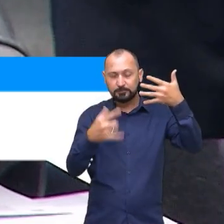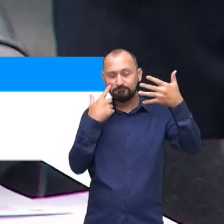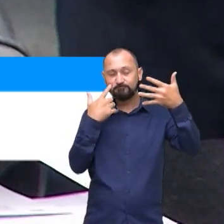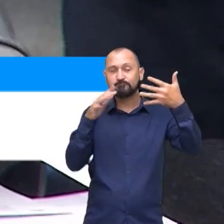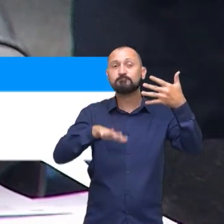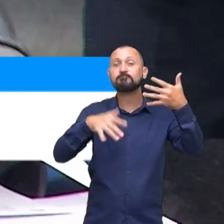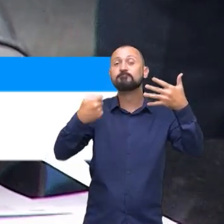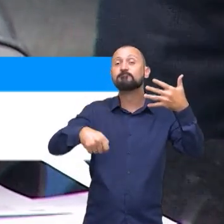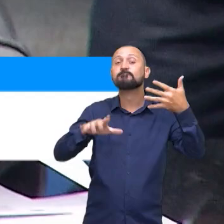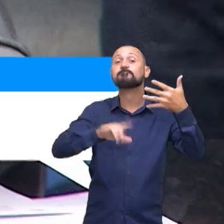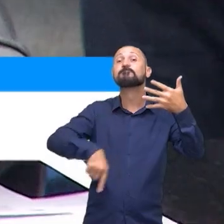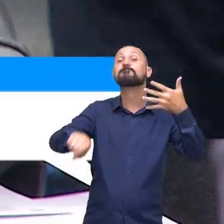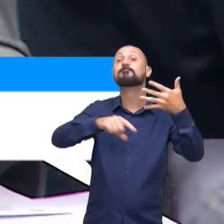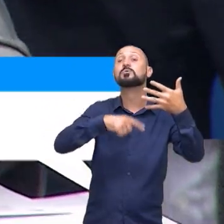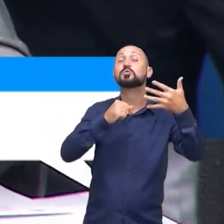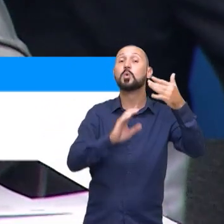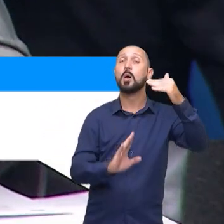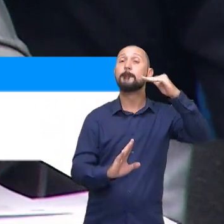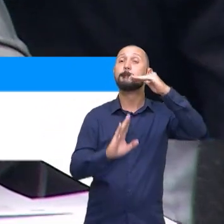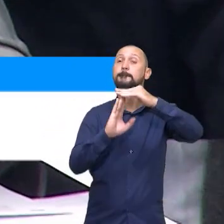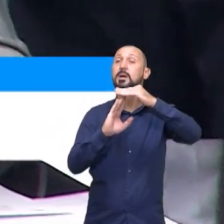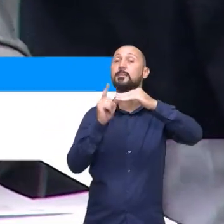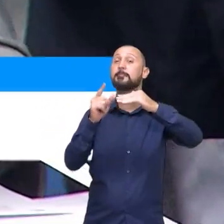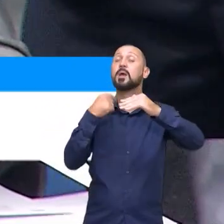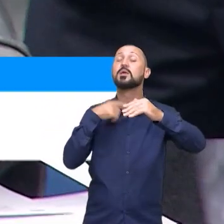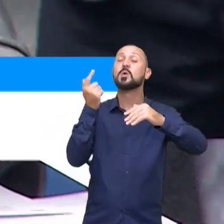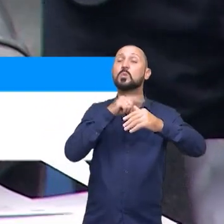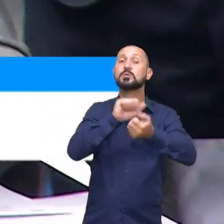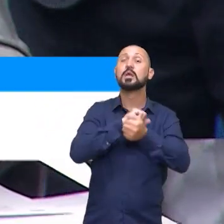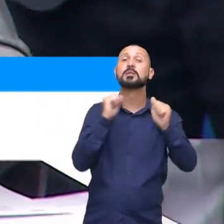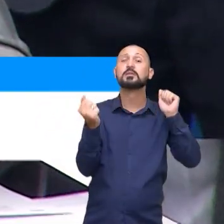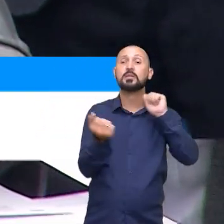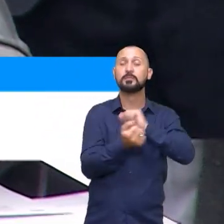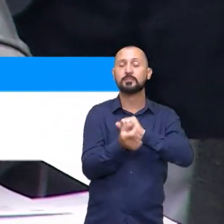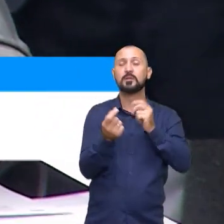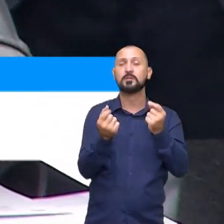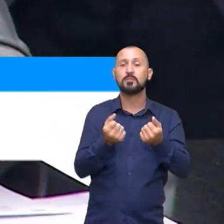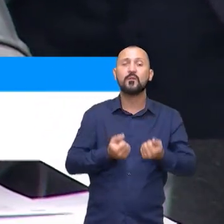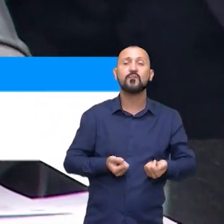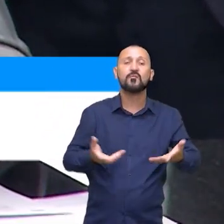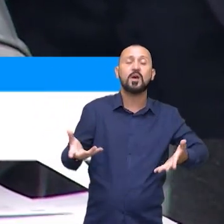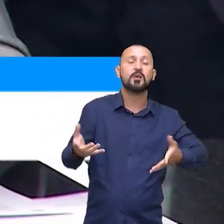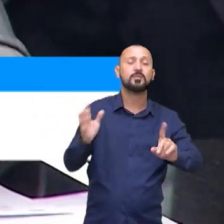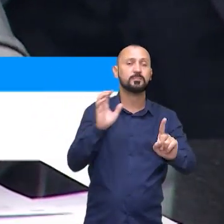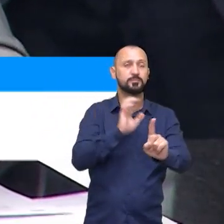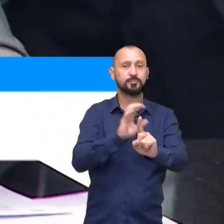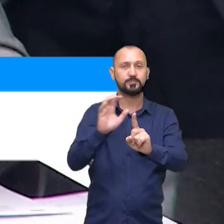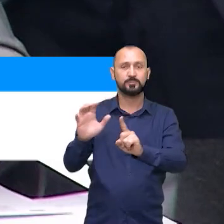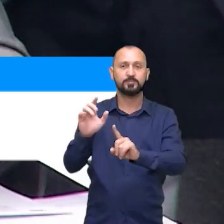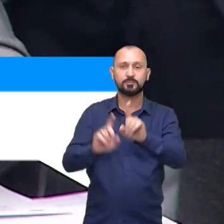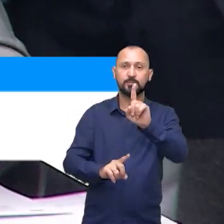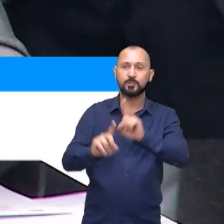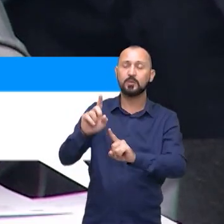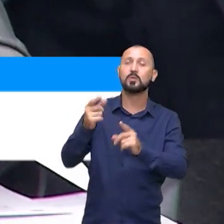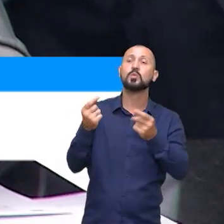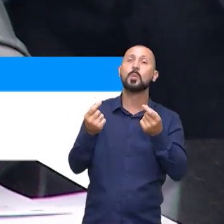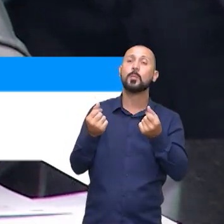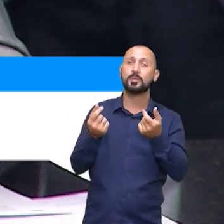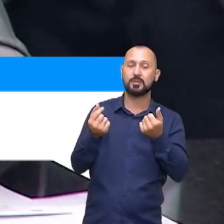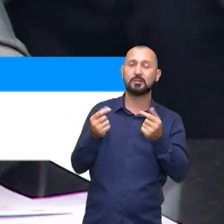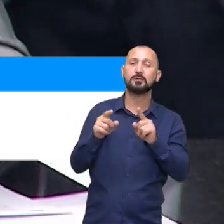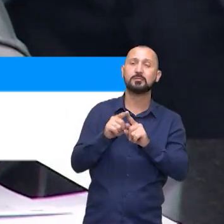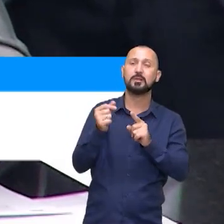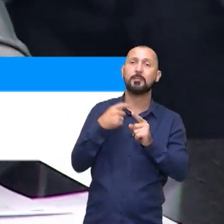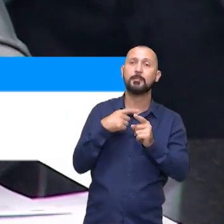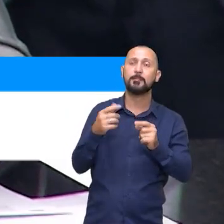correção decorre da necessidade de ampliação dos limites fixados a fim de permitir a adequação orçamentária aos impactos causados pelo aumento de preço